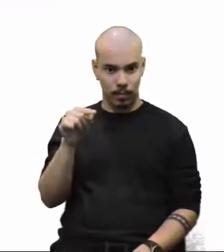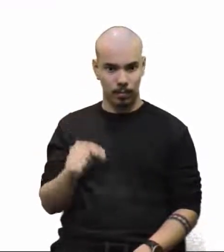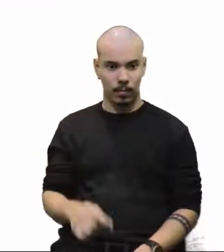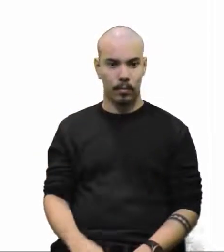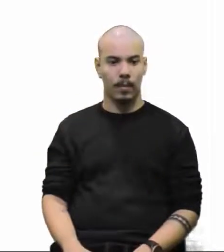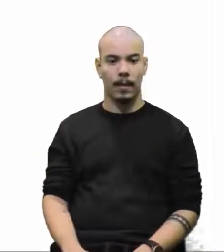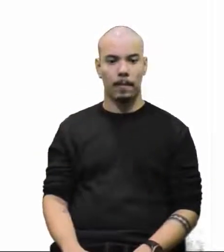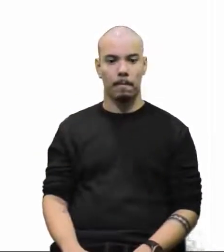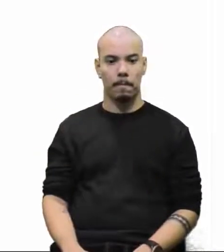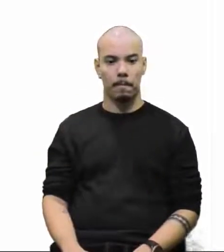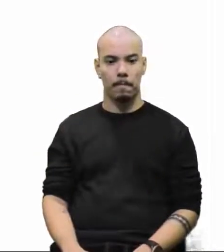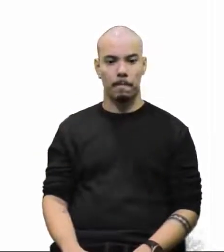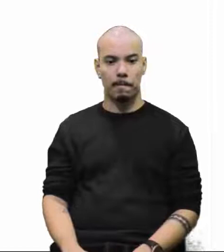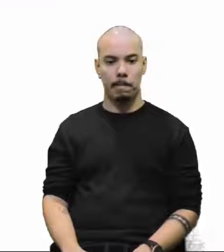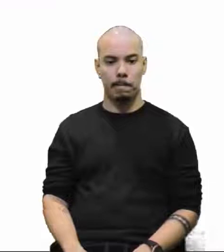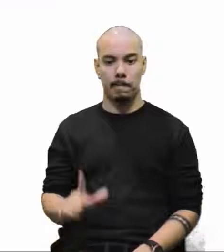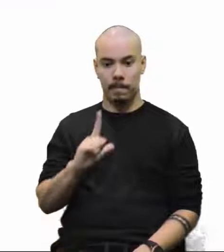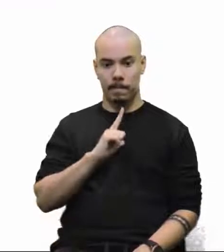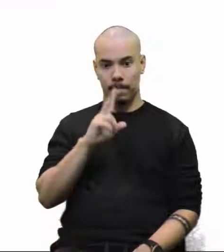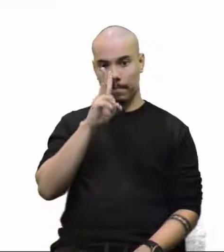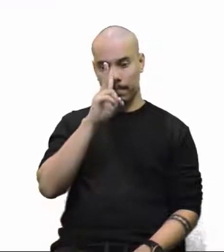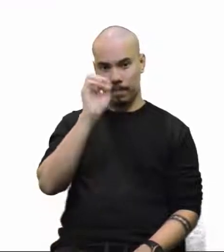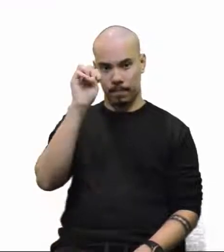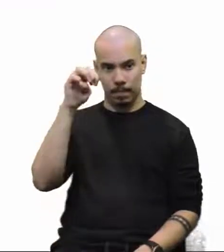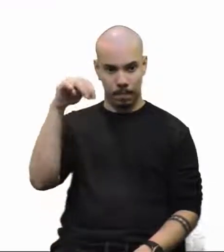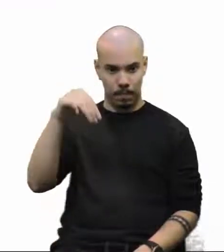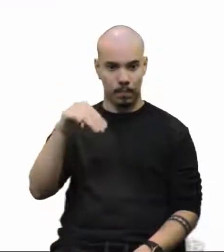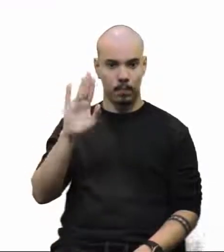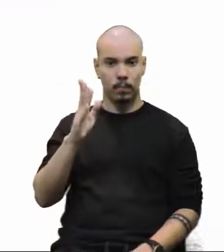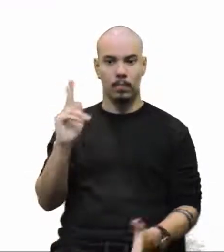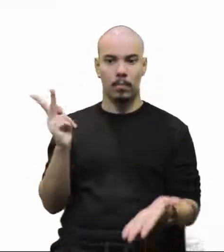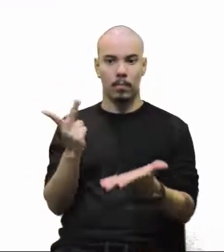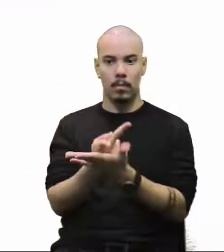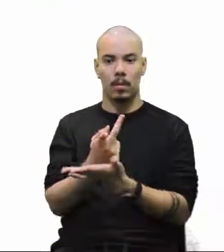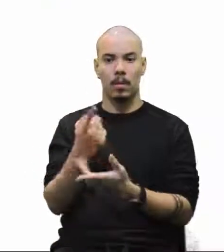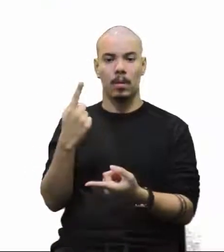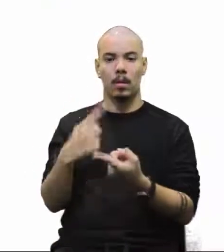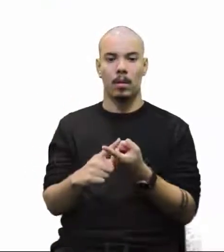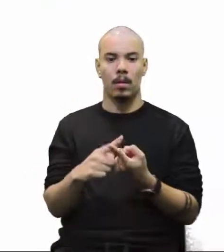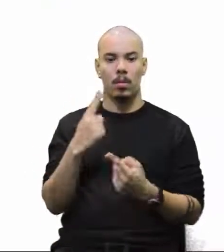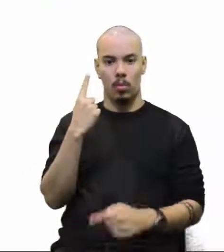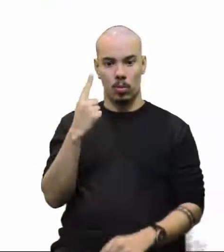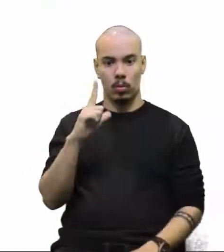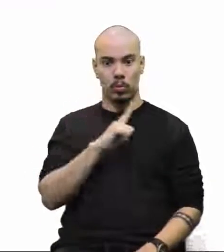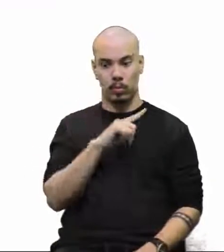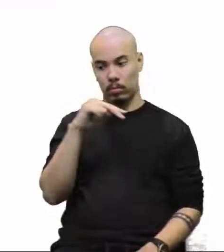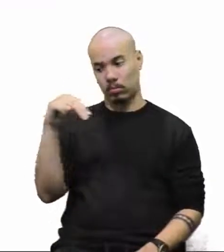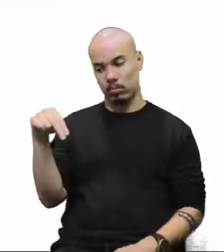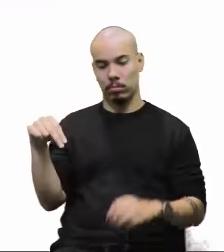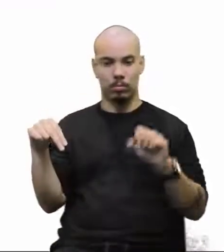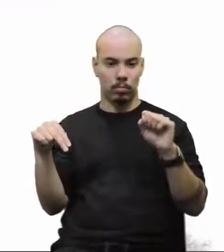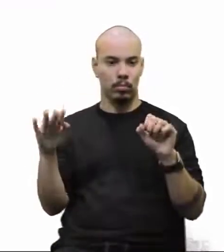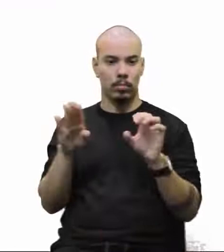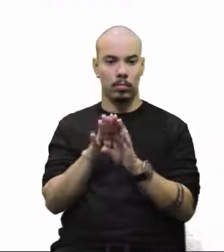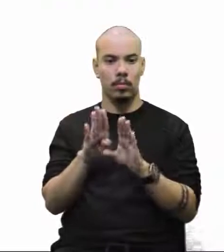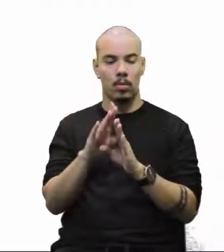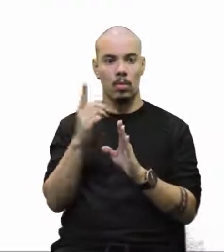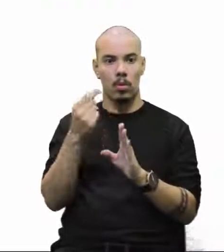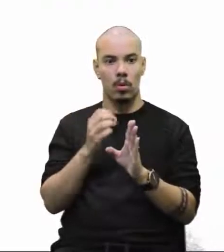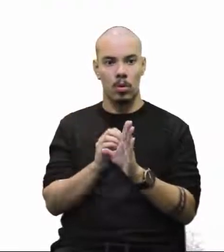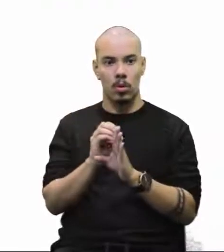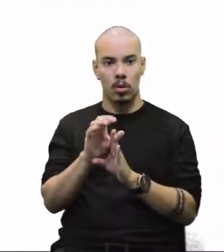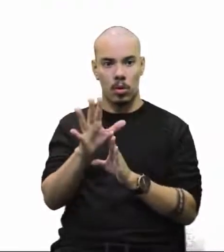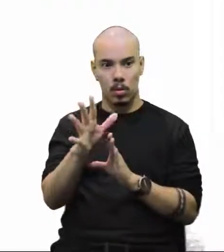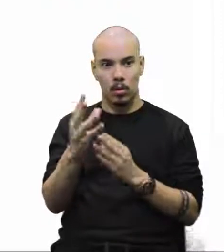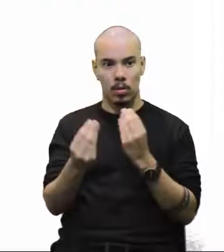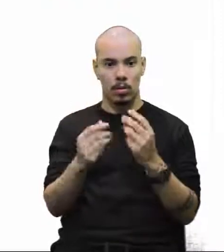aí, ó. A força magnética. Força magnética, que atuando. o campo saindo do norte para o sul, a corrente está subindo pelo disco aí